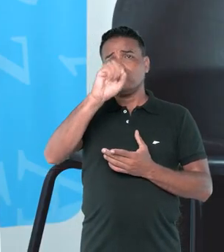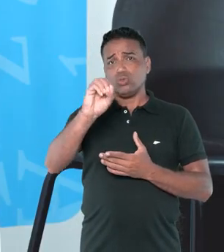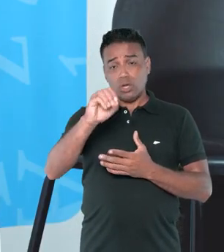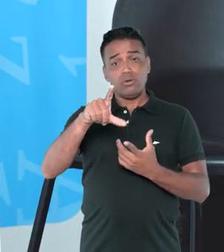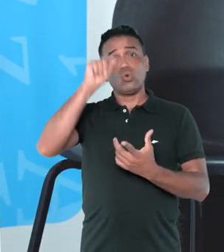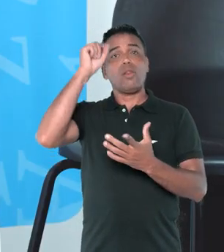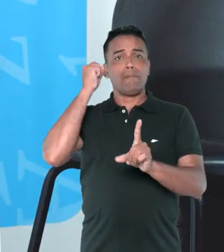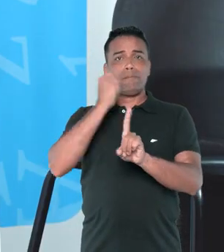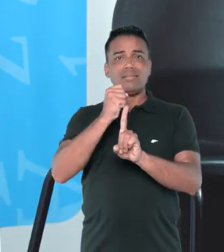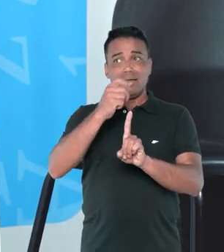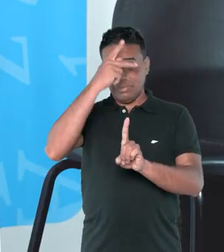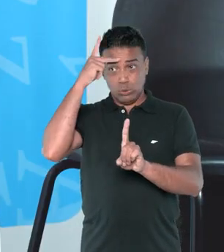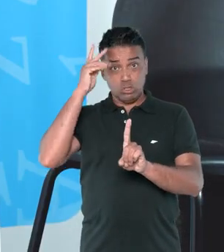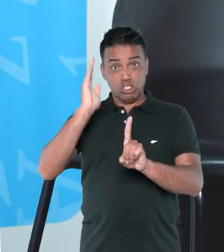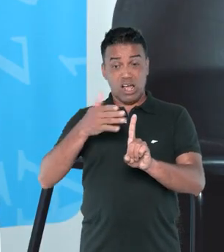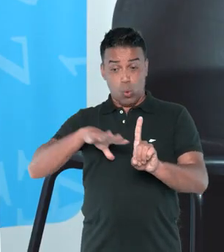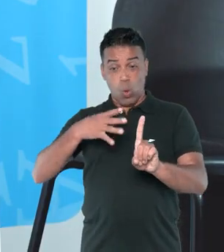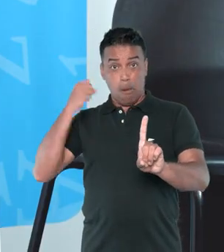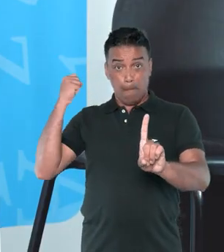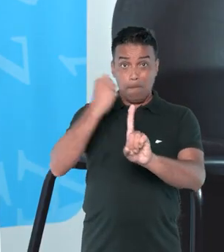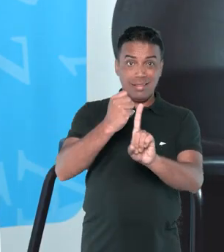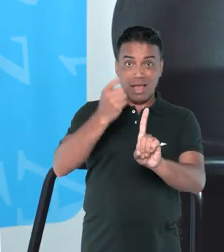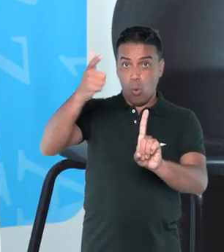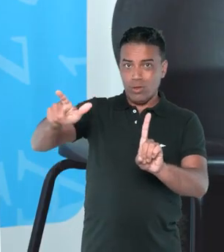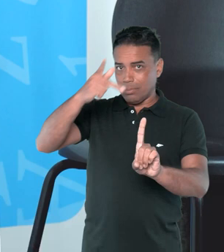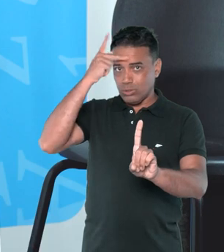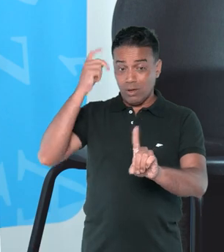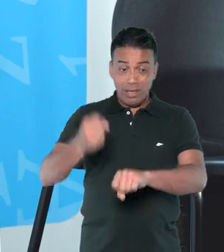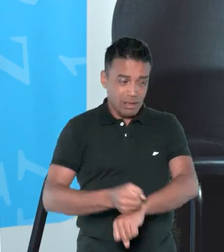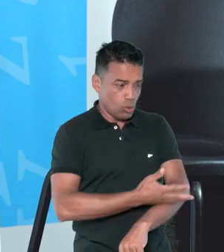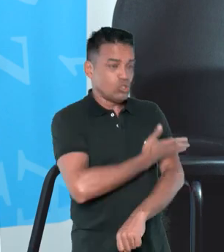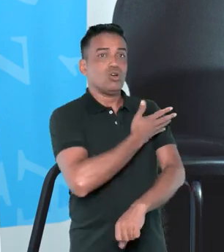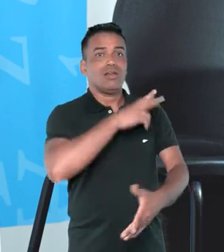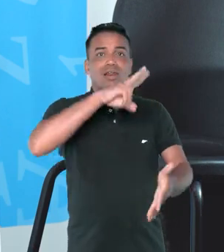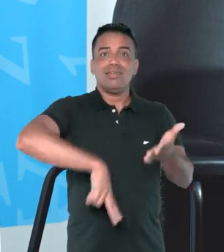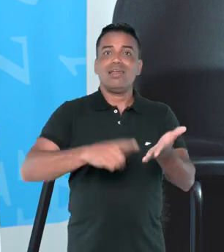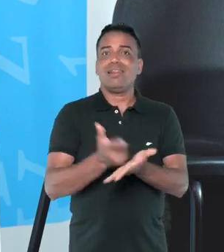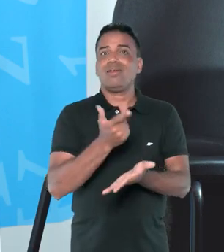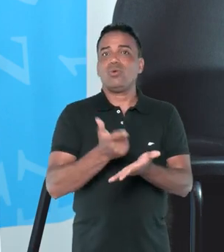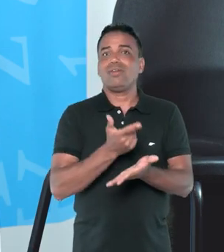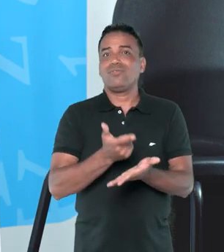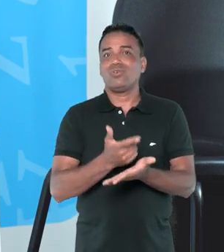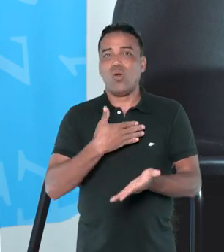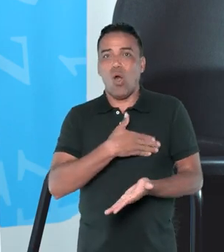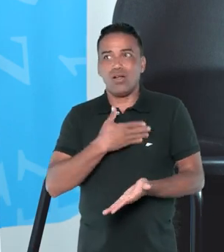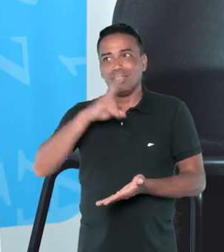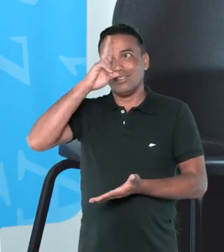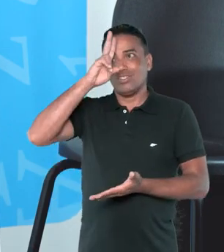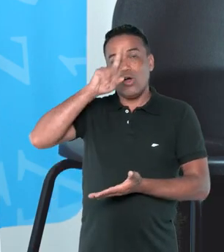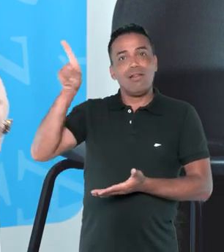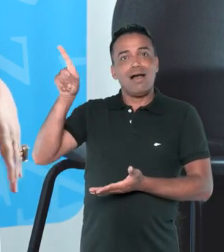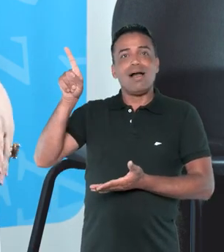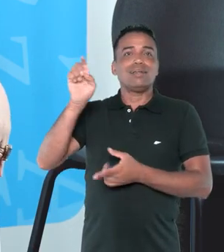Como é que uma pessoa que já matou outra, né, que já teve coragem de matar outra, de repente se emociona lendo um livro? Gosta de ler um livro contando uma história